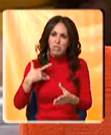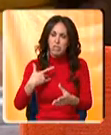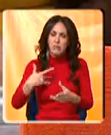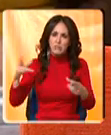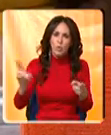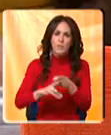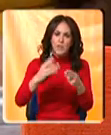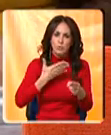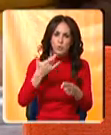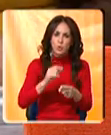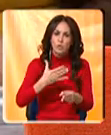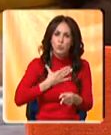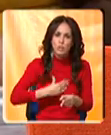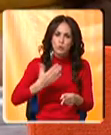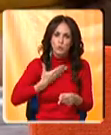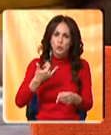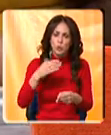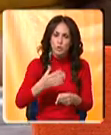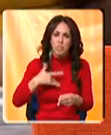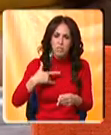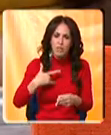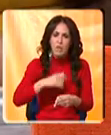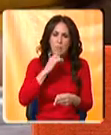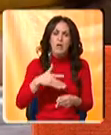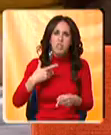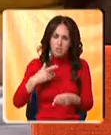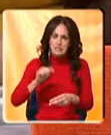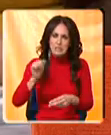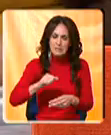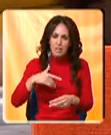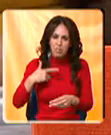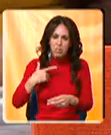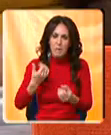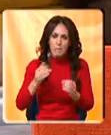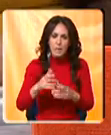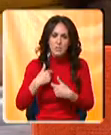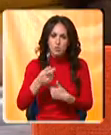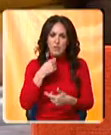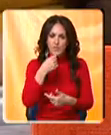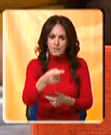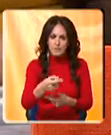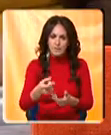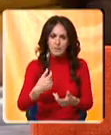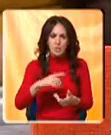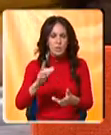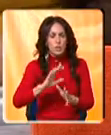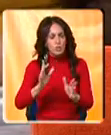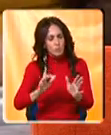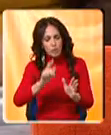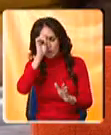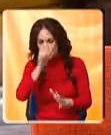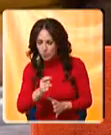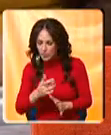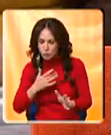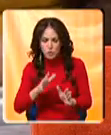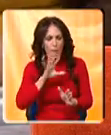e gostar dele ainda? Posso ter medo disso, mas como eu disse, Não vou faltar ao respeito ao Diogo,